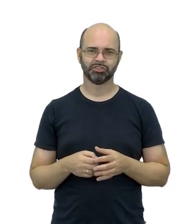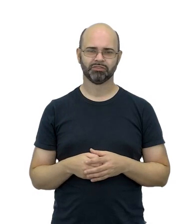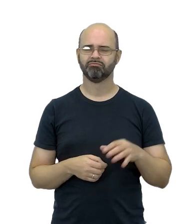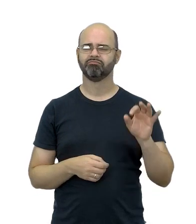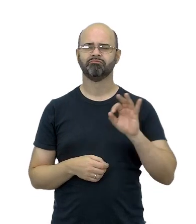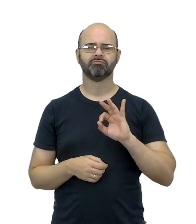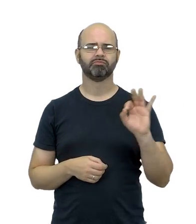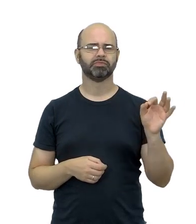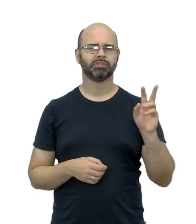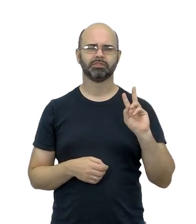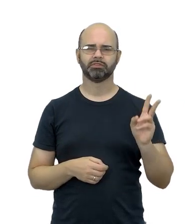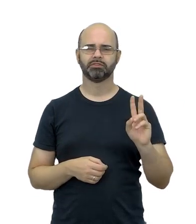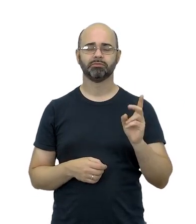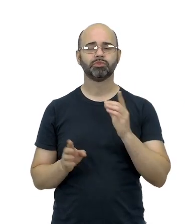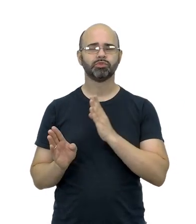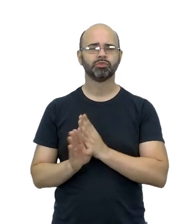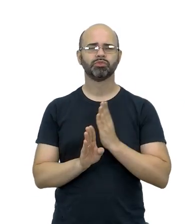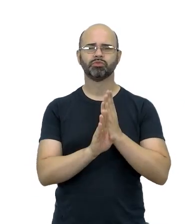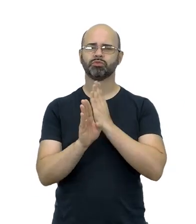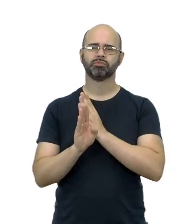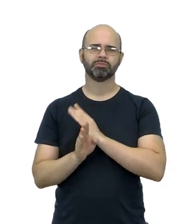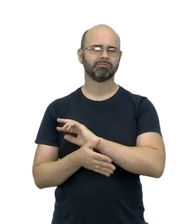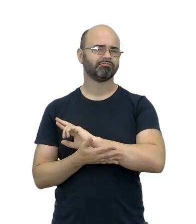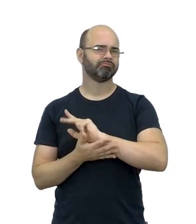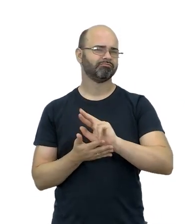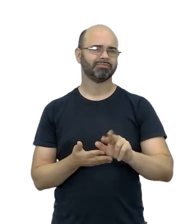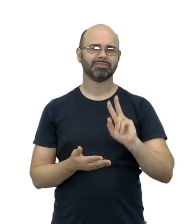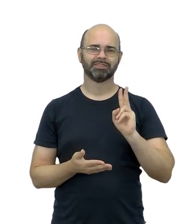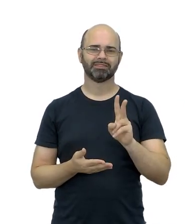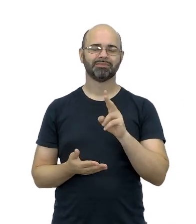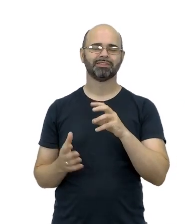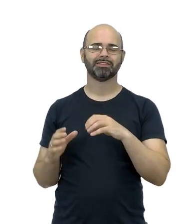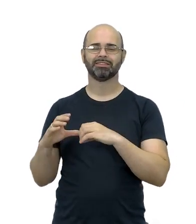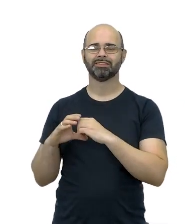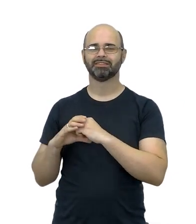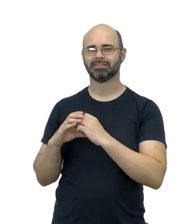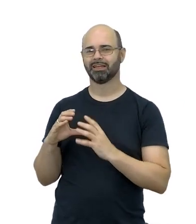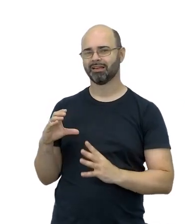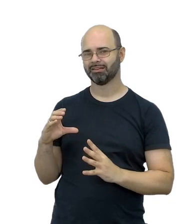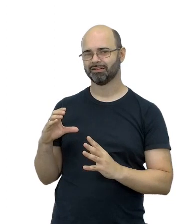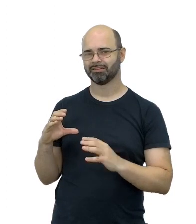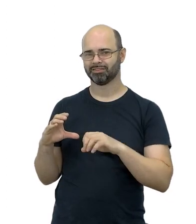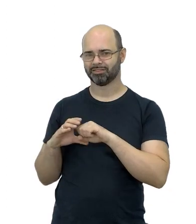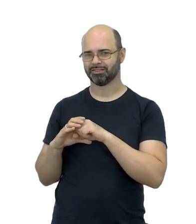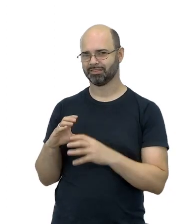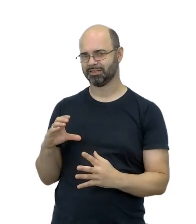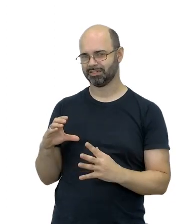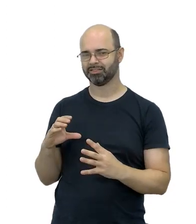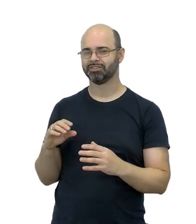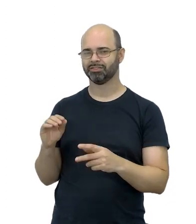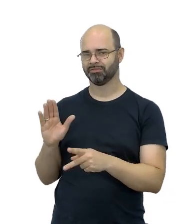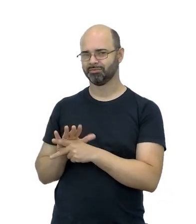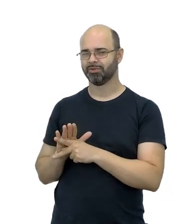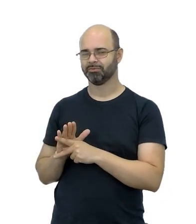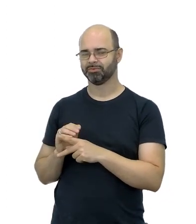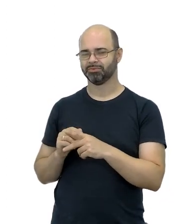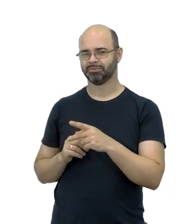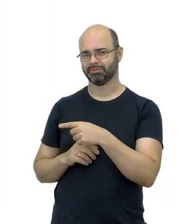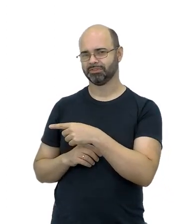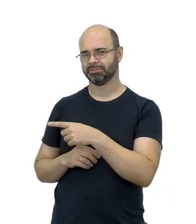gente tem muitas descobertas que a gente faz a respeito das características dessas figuras. E eu acho que vocês